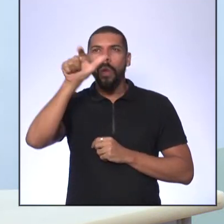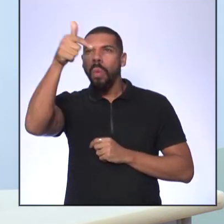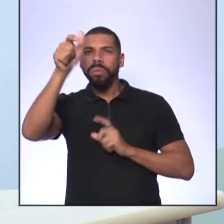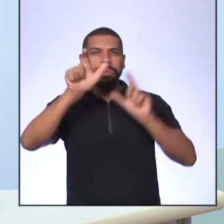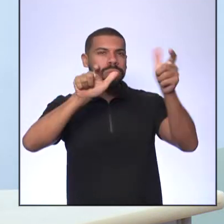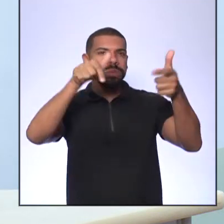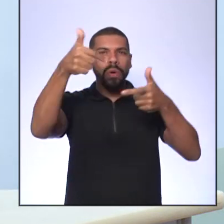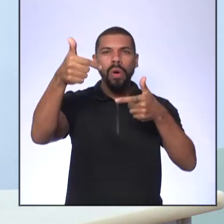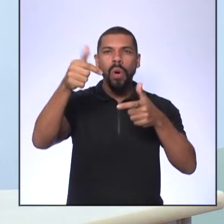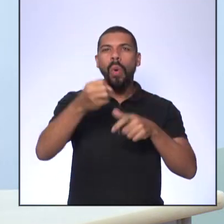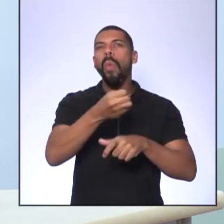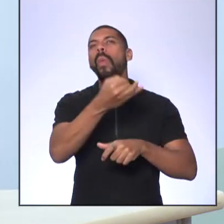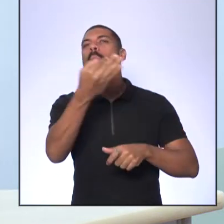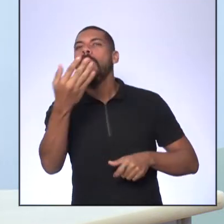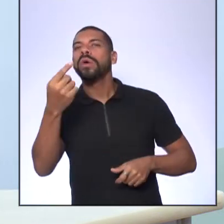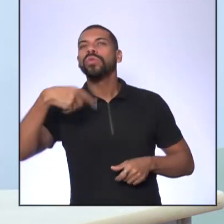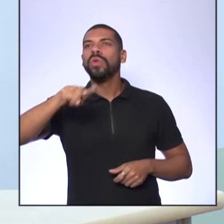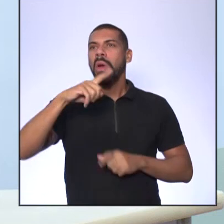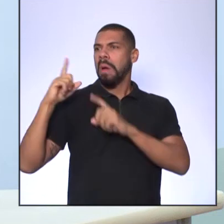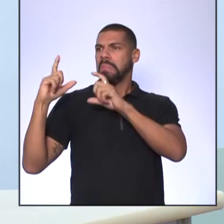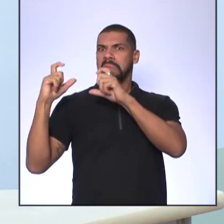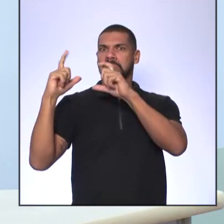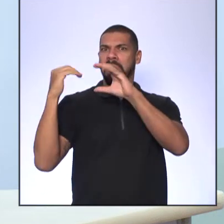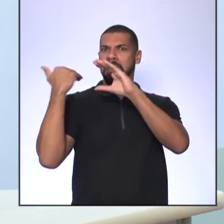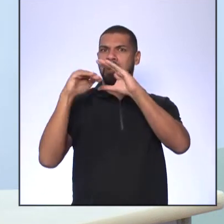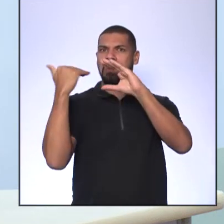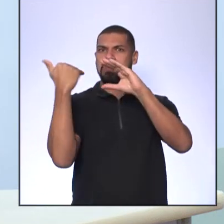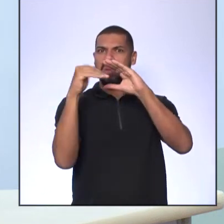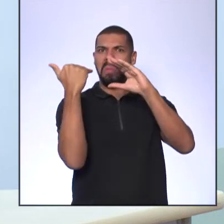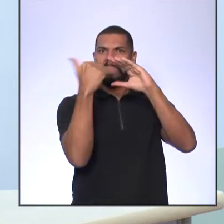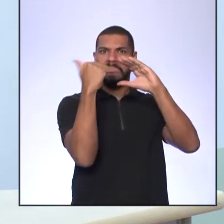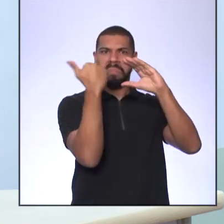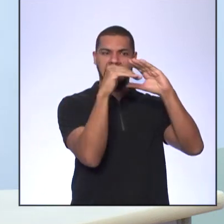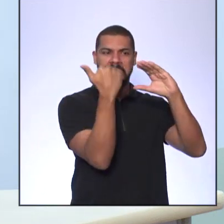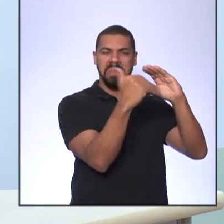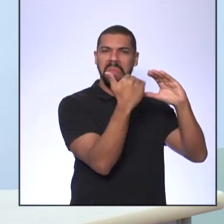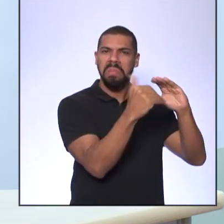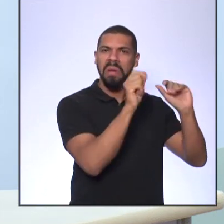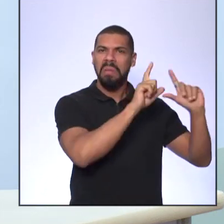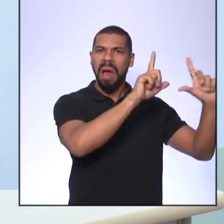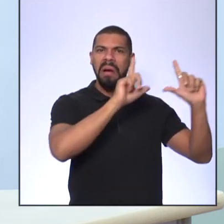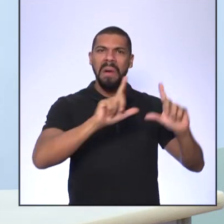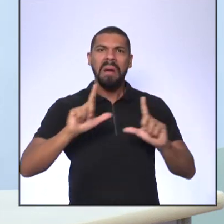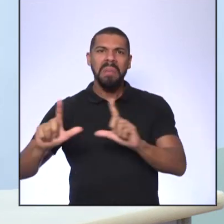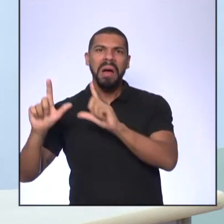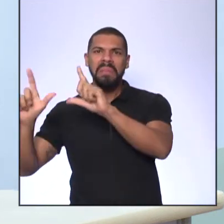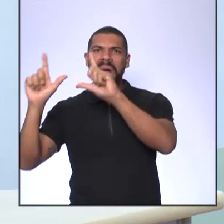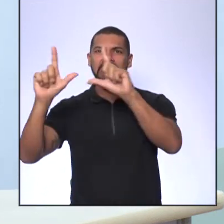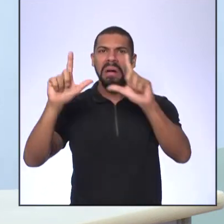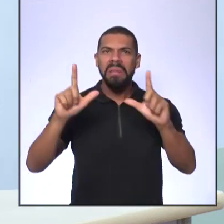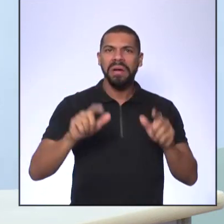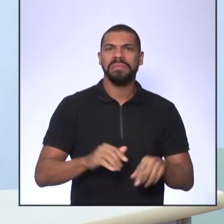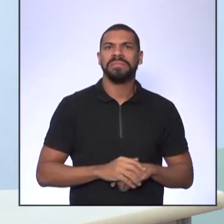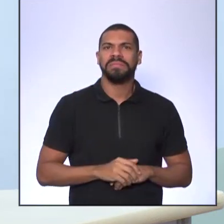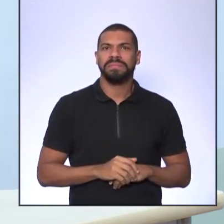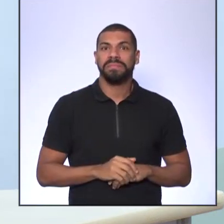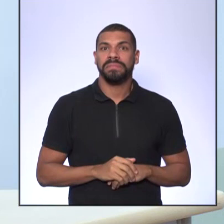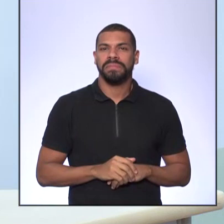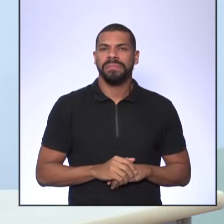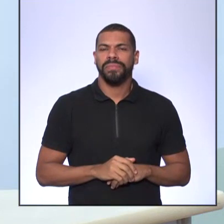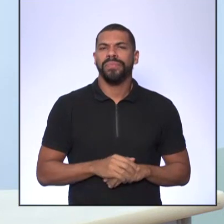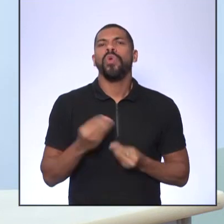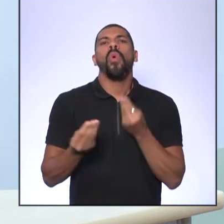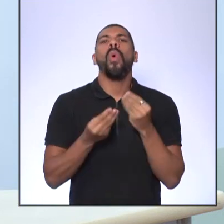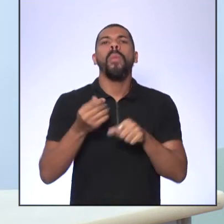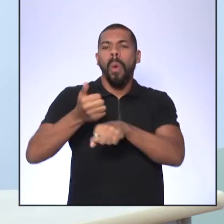por exemplo, quanto a gente posta e que isso, né, está relacionado diretamente, por exemplo, com o nosso perfil